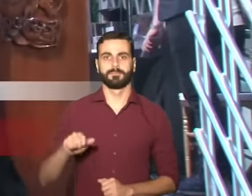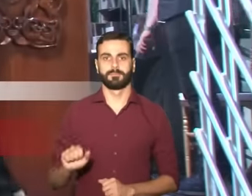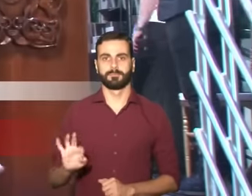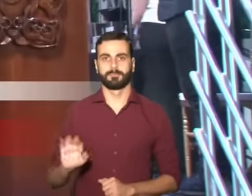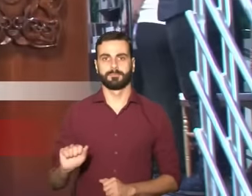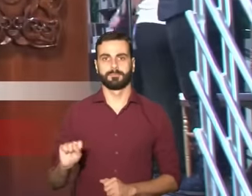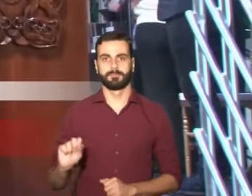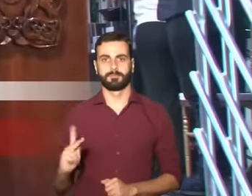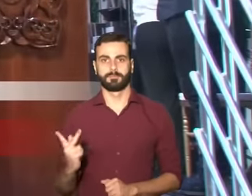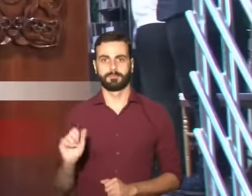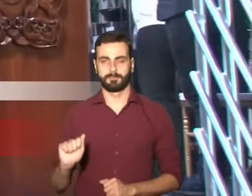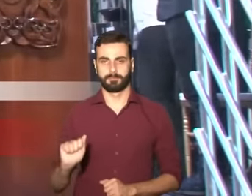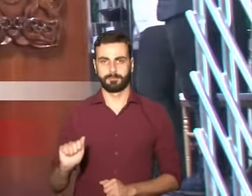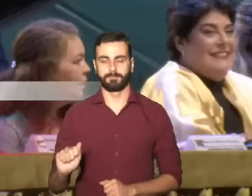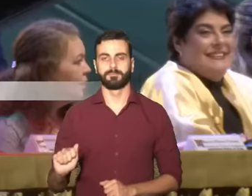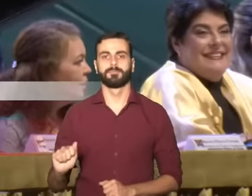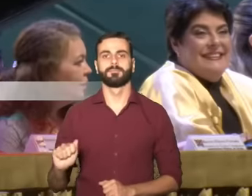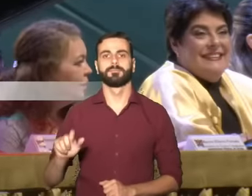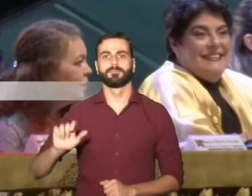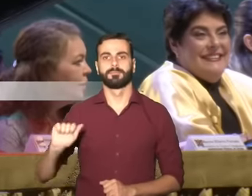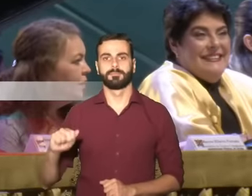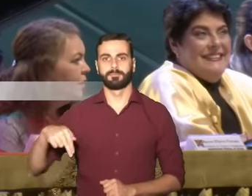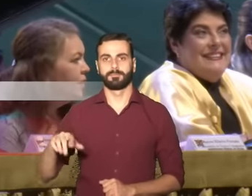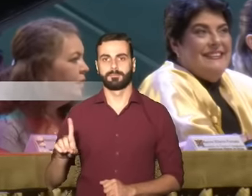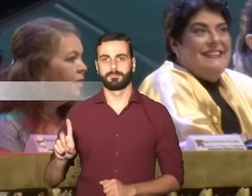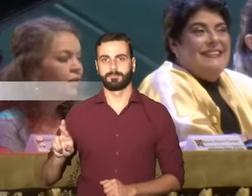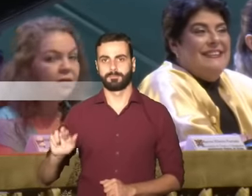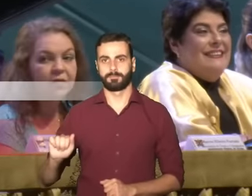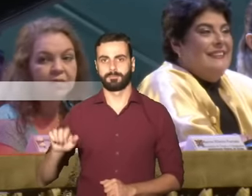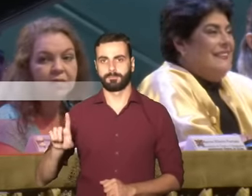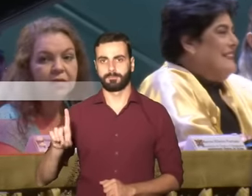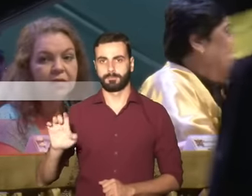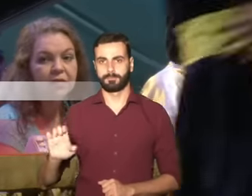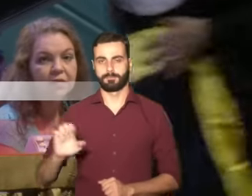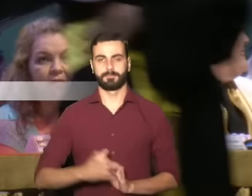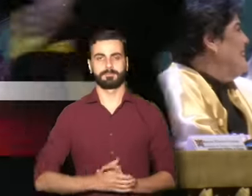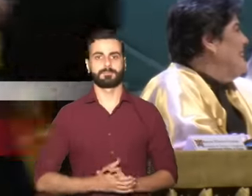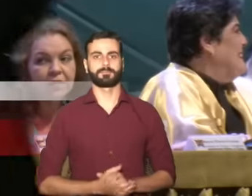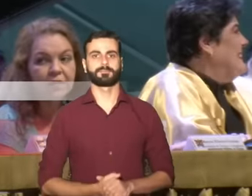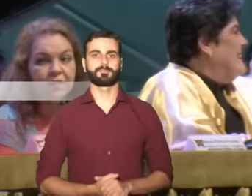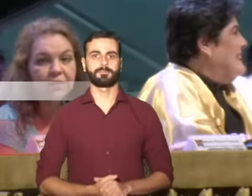Natasha Caliza Tamada de Andrade.